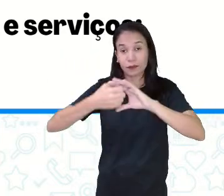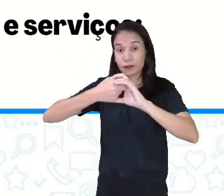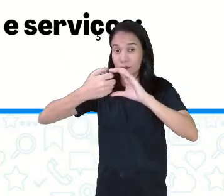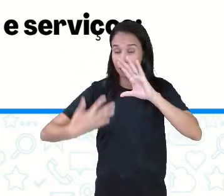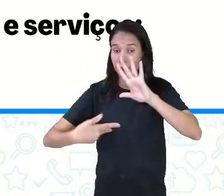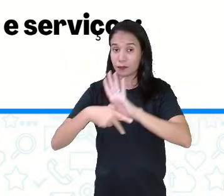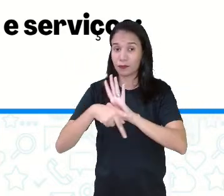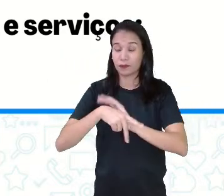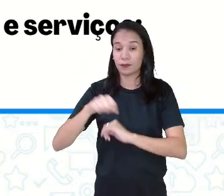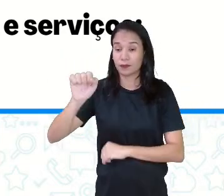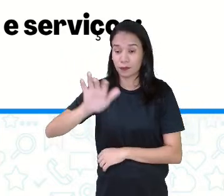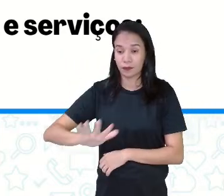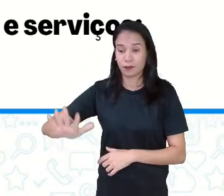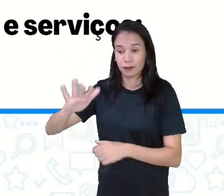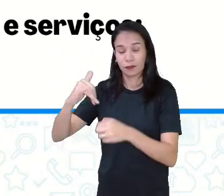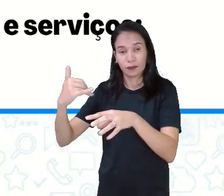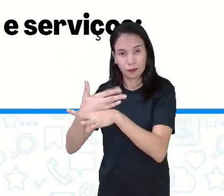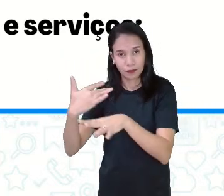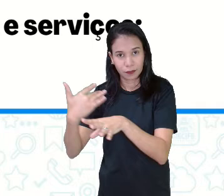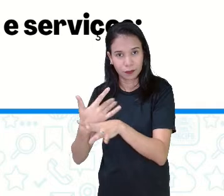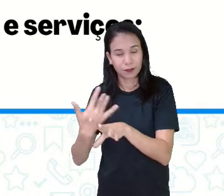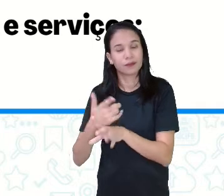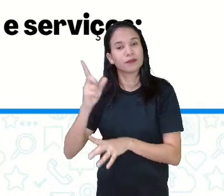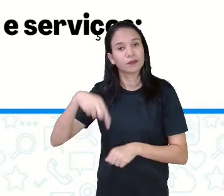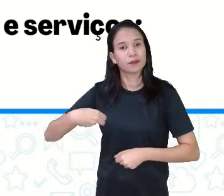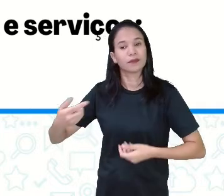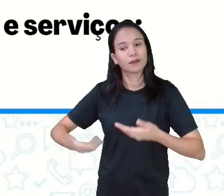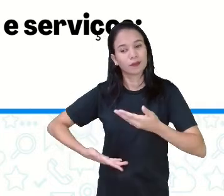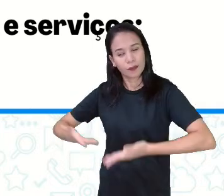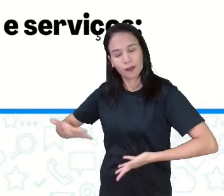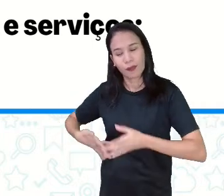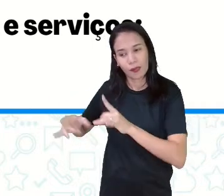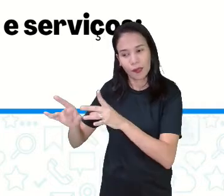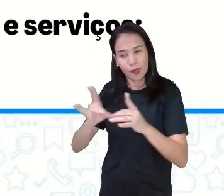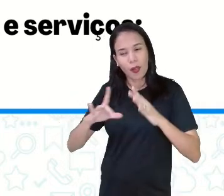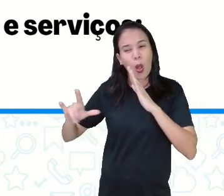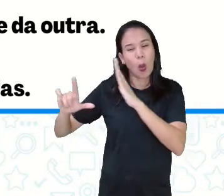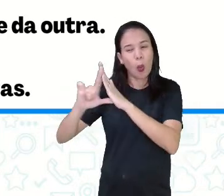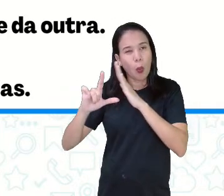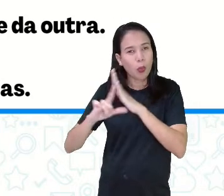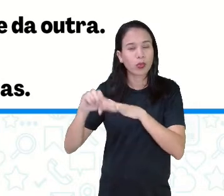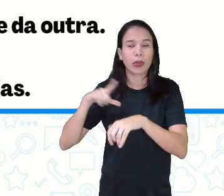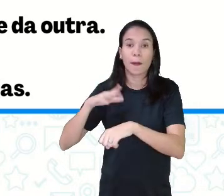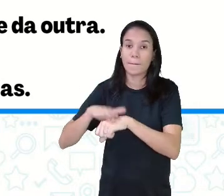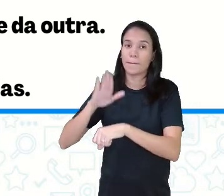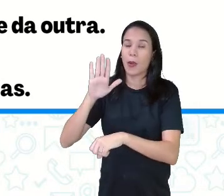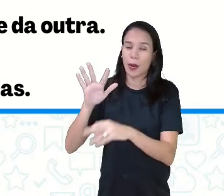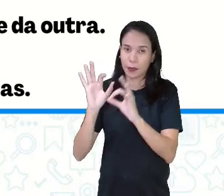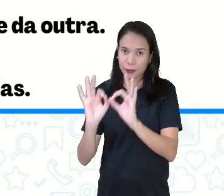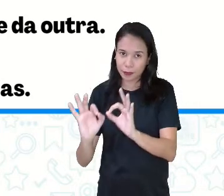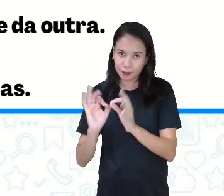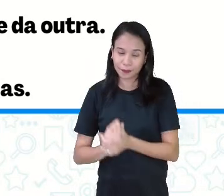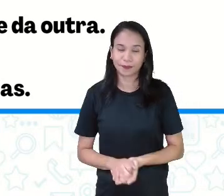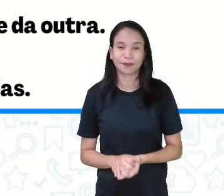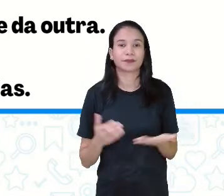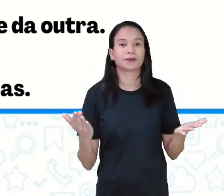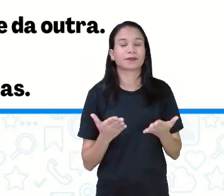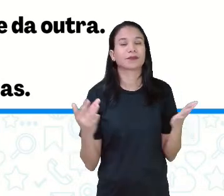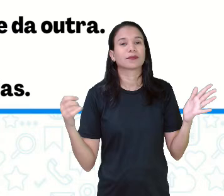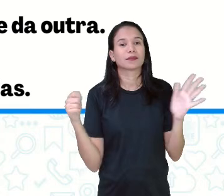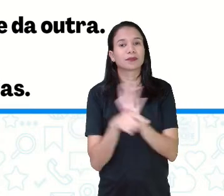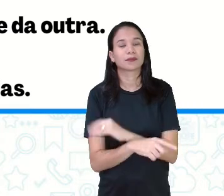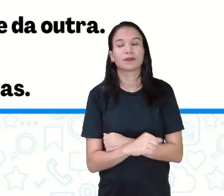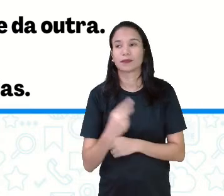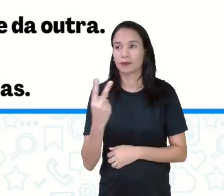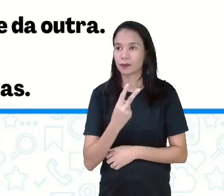do espaço urbano. É a maior oferta de comércio e serviços. Nós falamos isso aí na aula, tá certo? Agora vamos lá